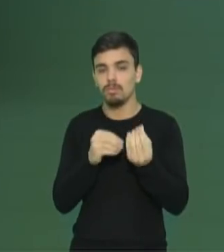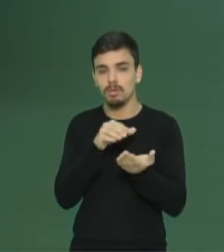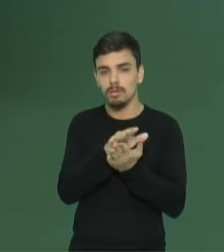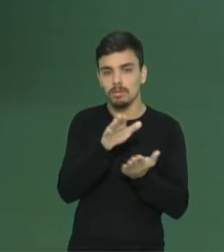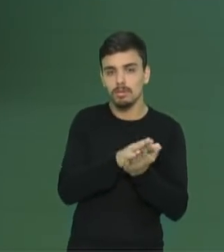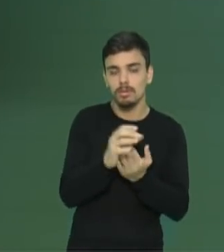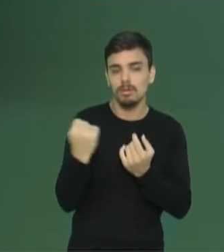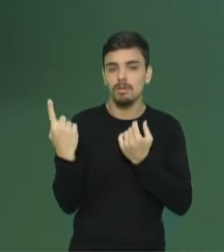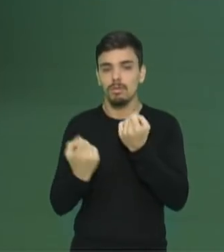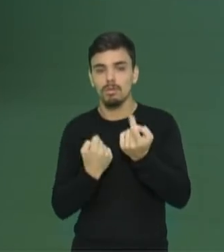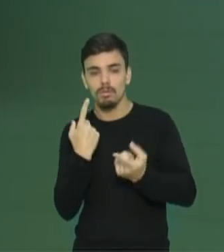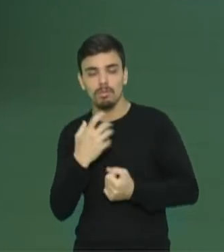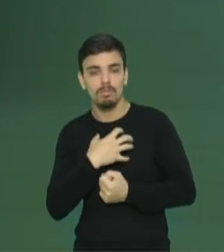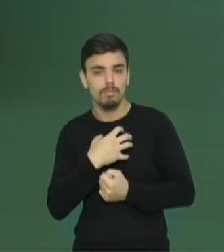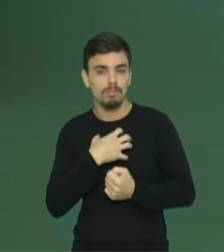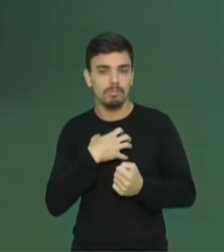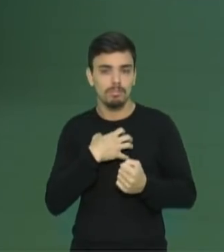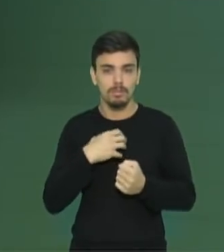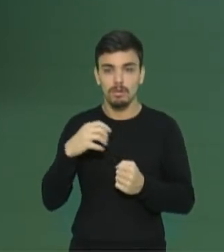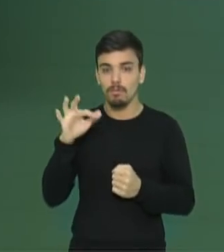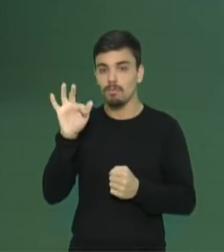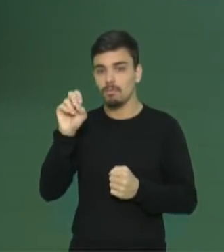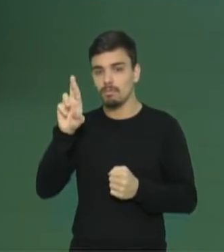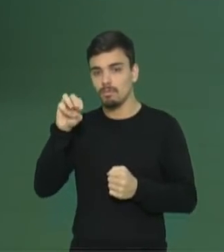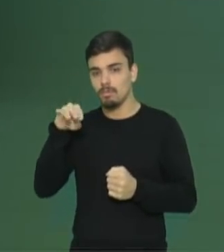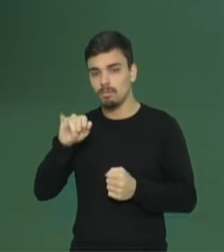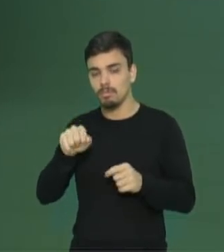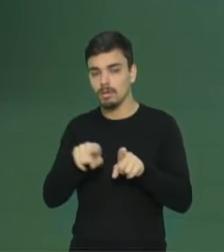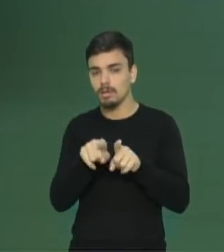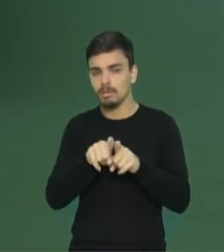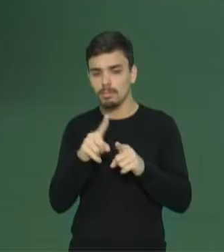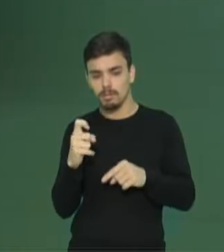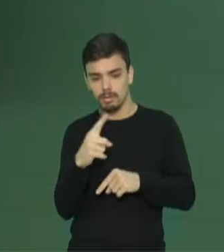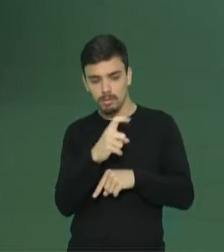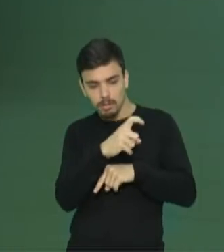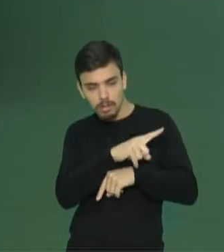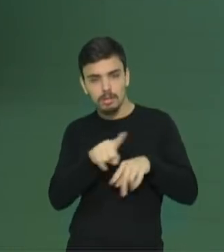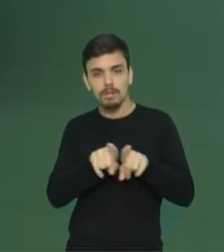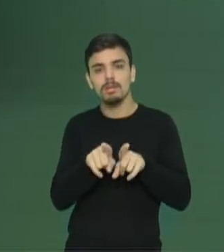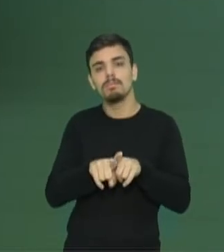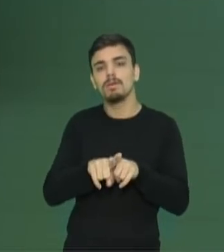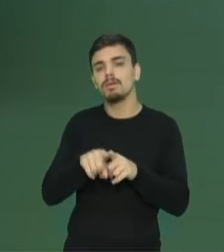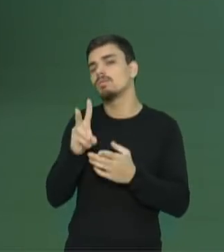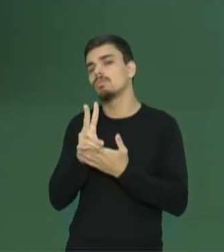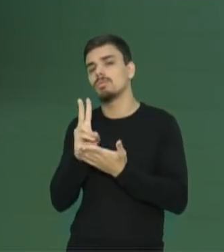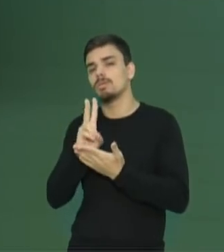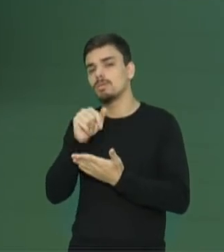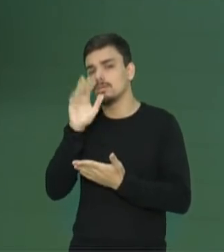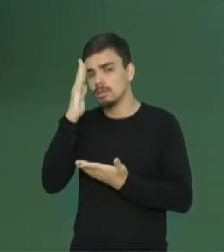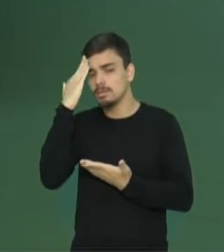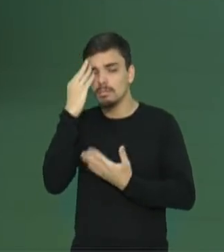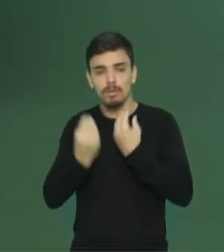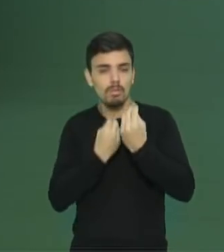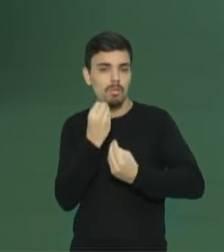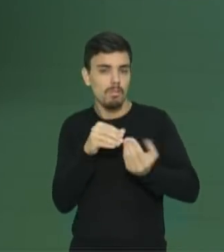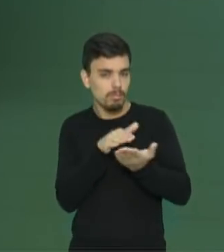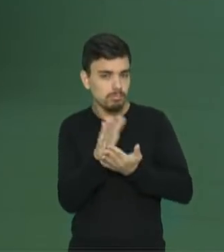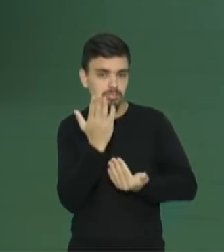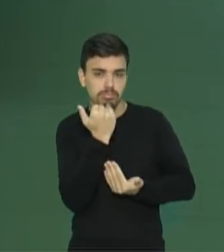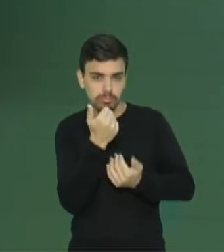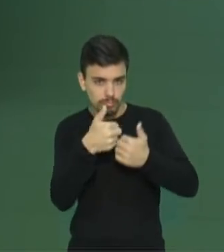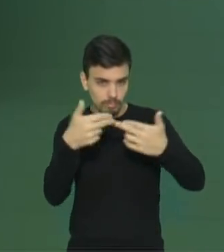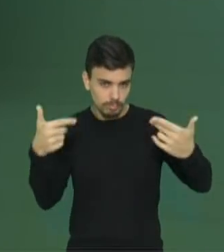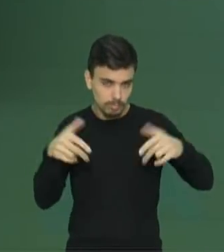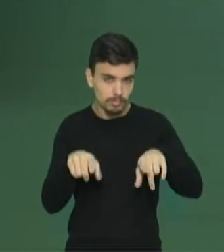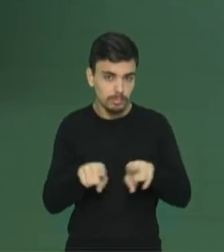espécies de formigas, com algumas espécies de larvas, tenébrios. Nossos indígenas já sabiam consumir isso. Nós é que